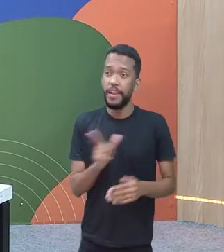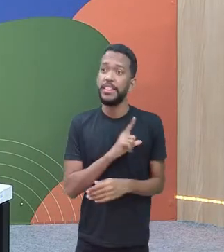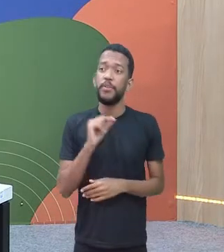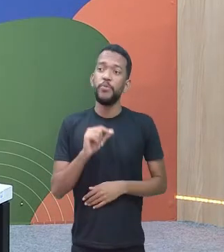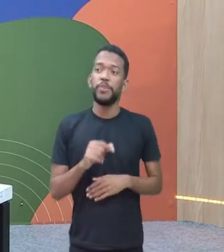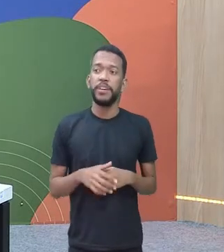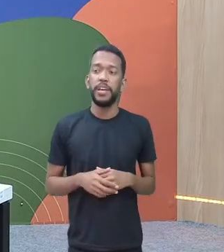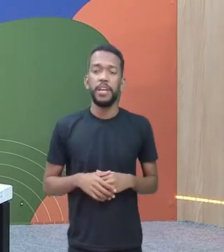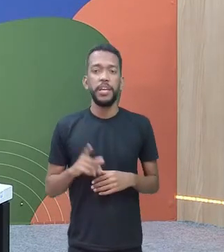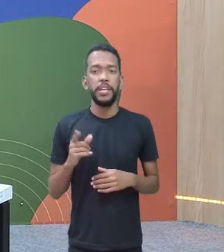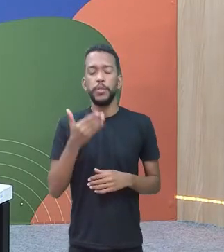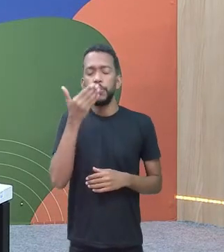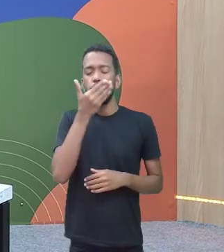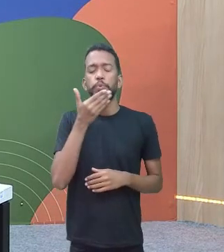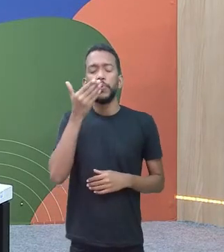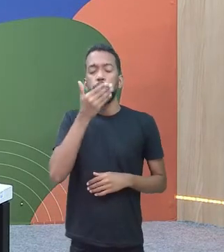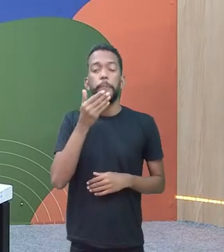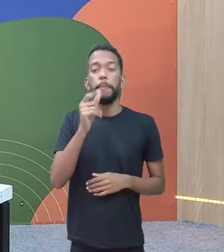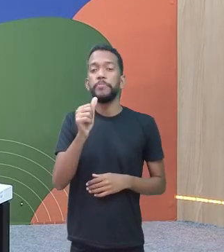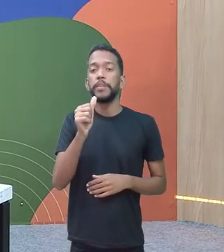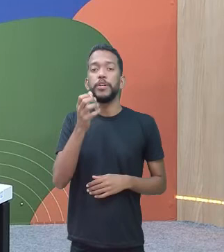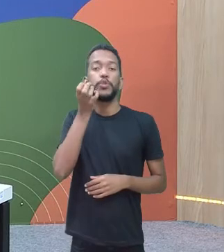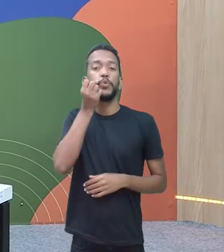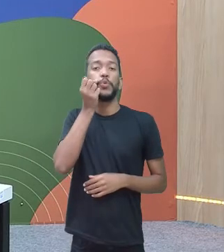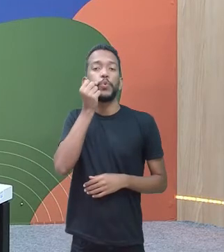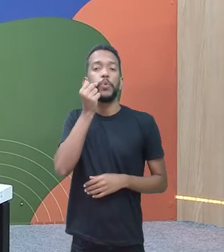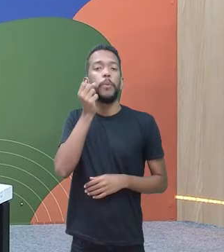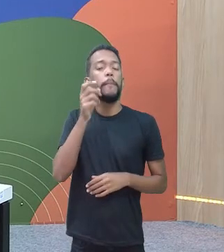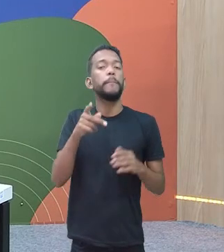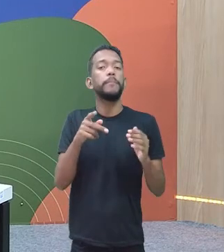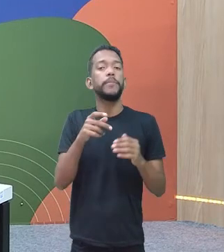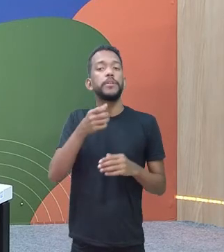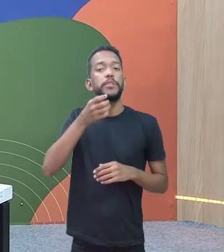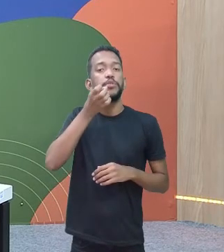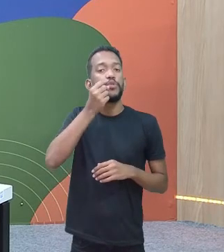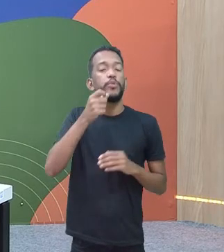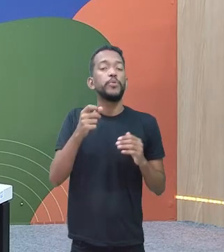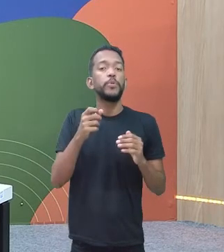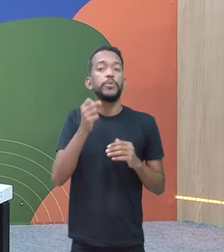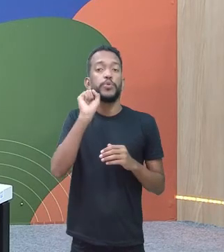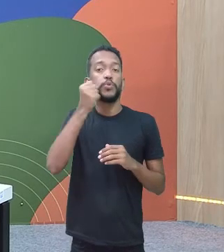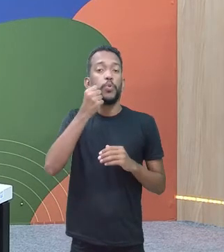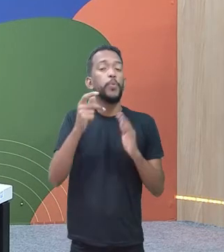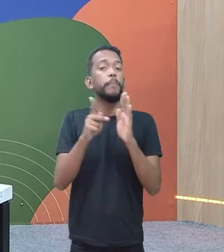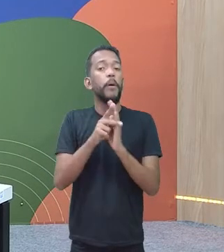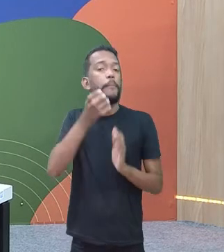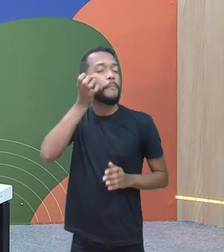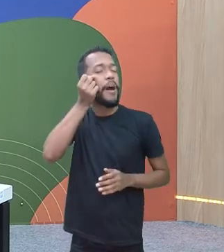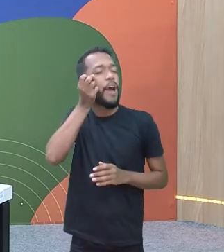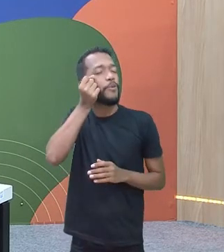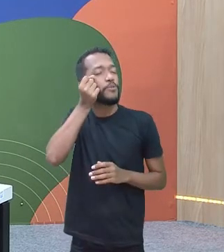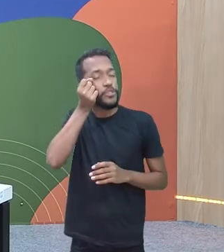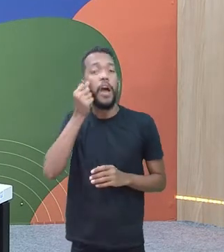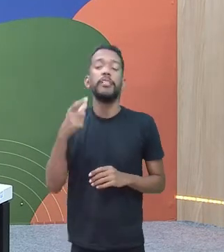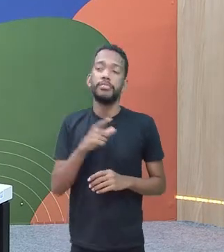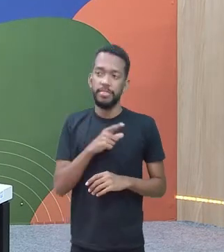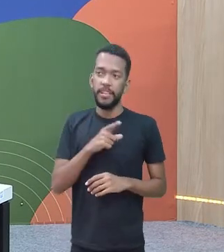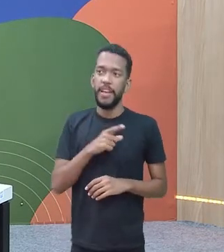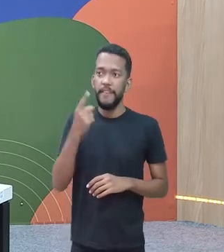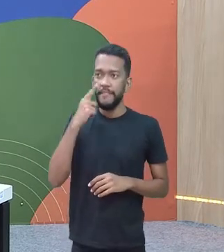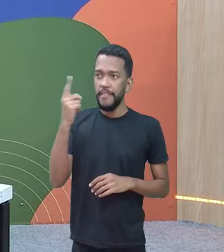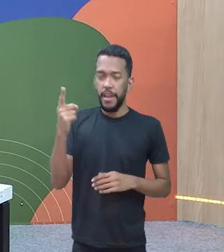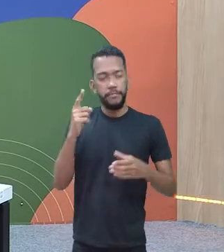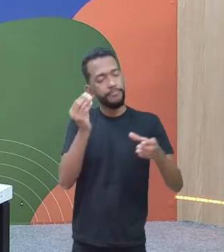aqui um suco de maracujá. Vocês gostam de suco de maracujá? E aqui a gente vai observar esse suco